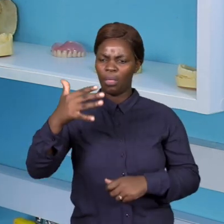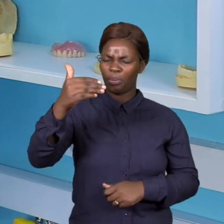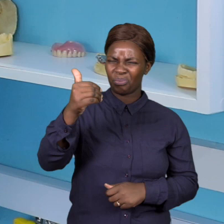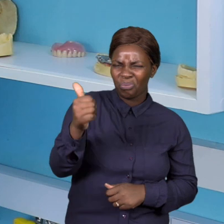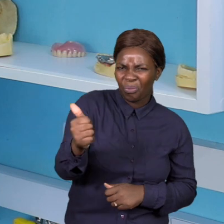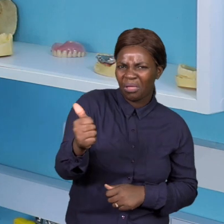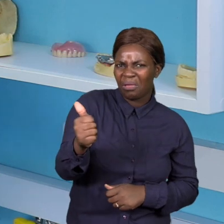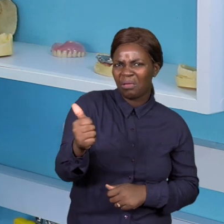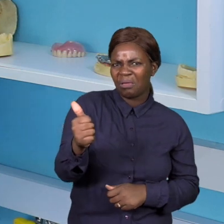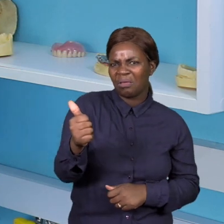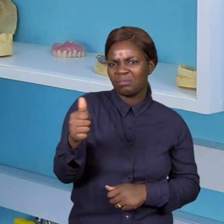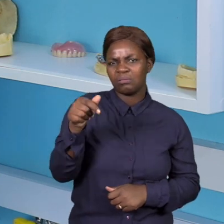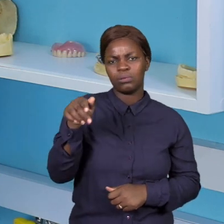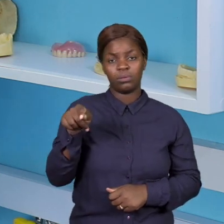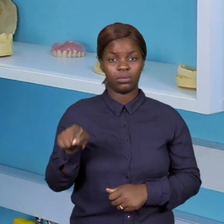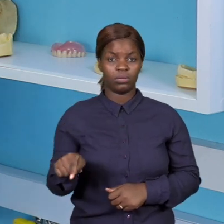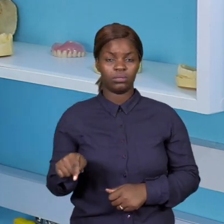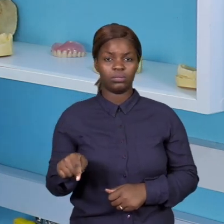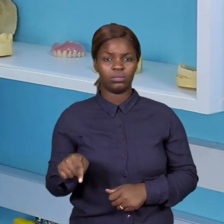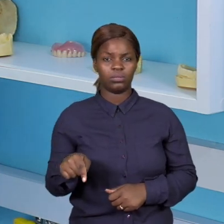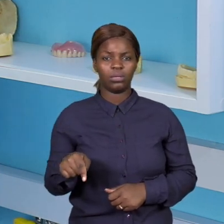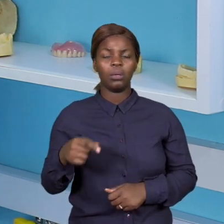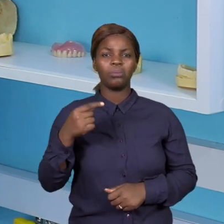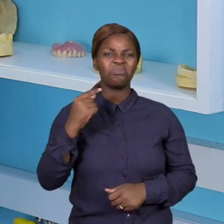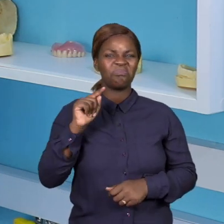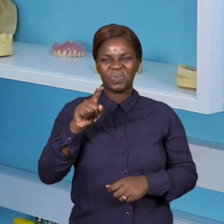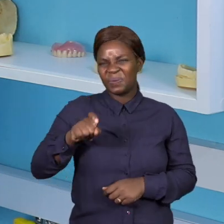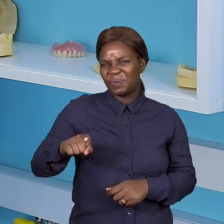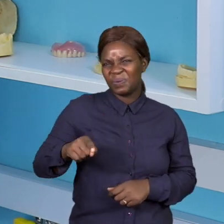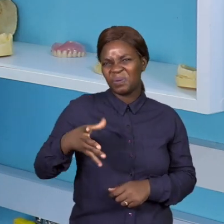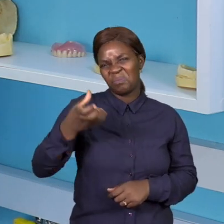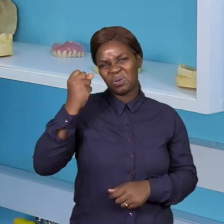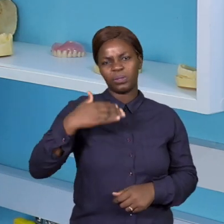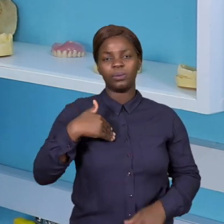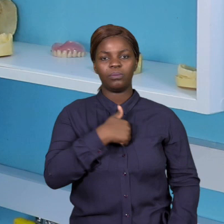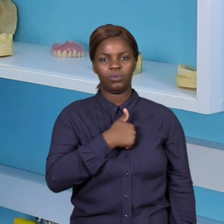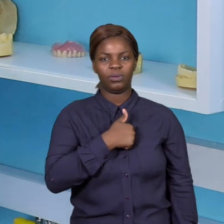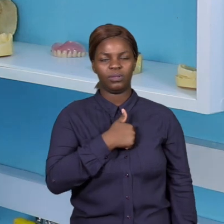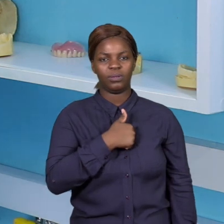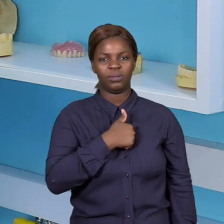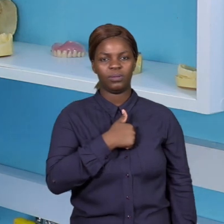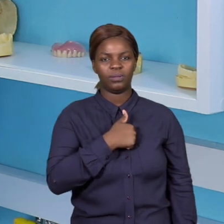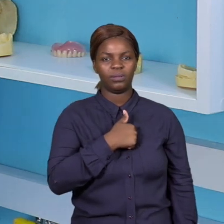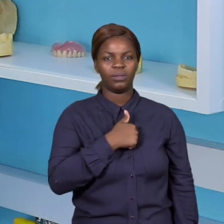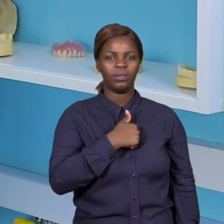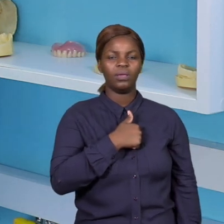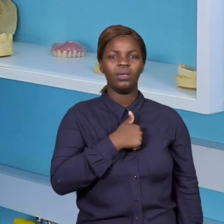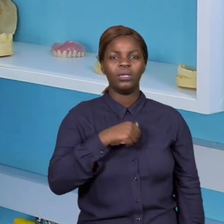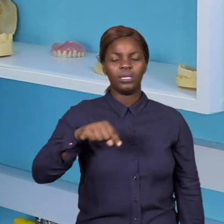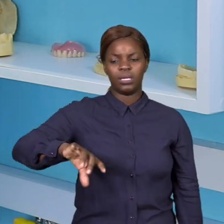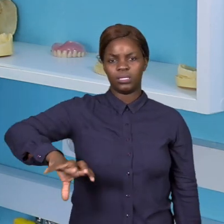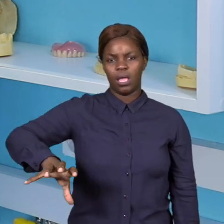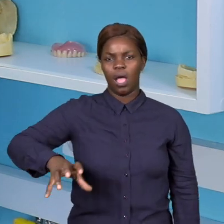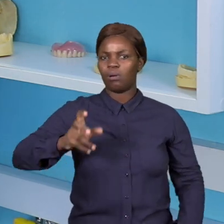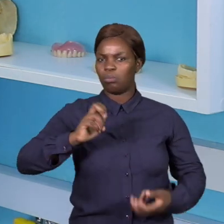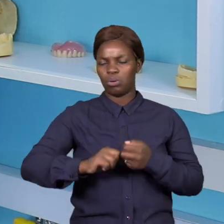para variar, e as bactérias não ser resistentes à água e criar esse